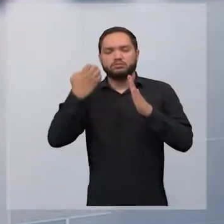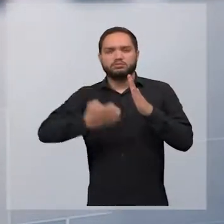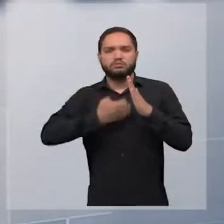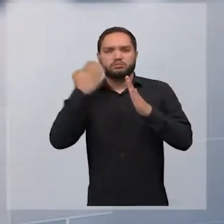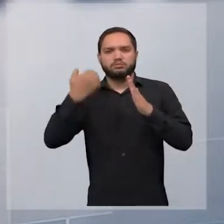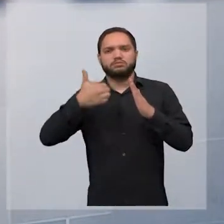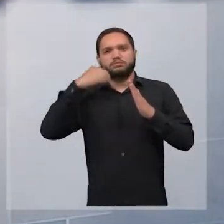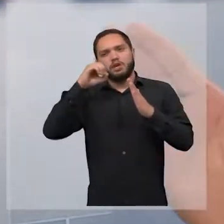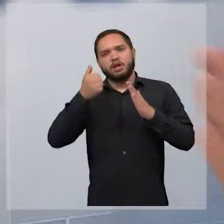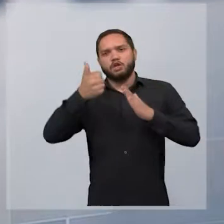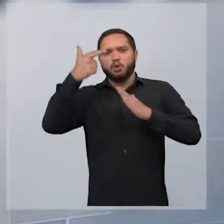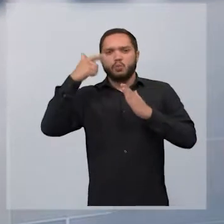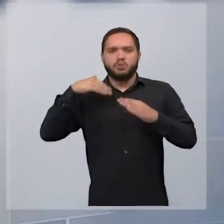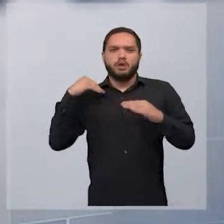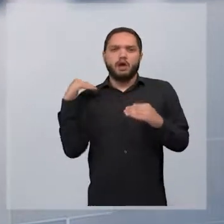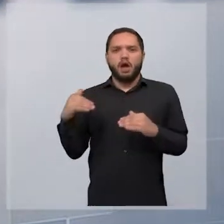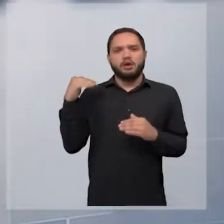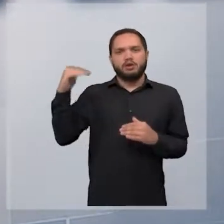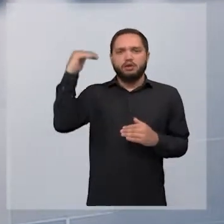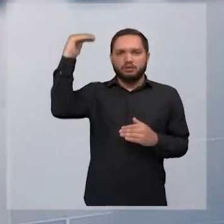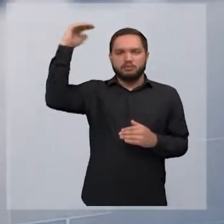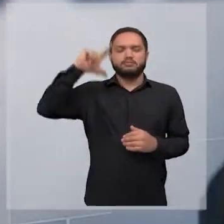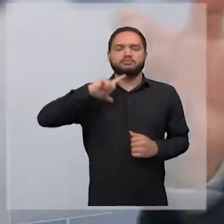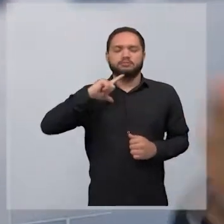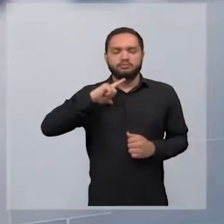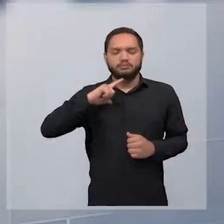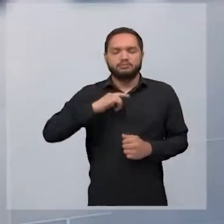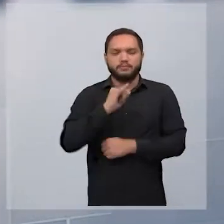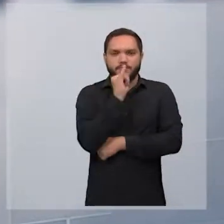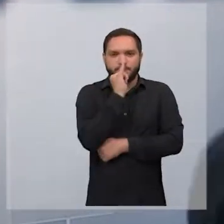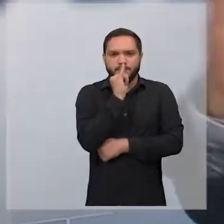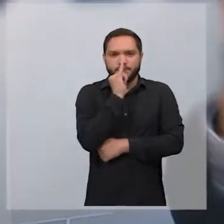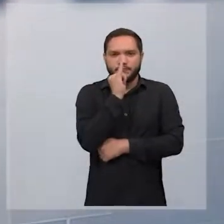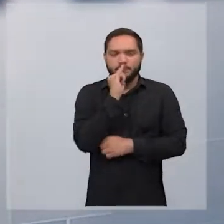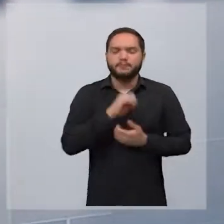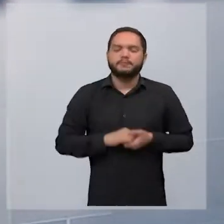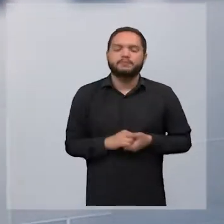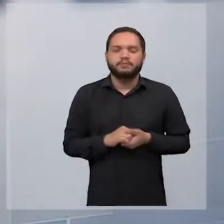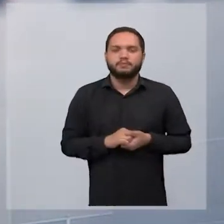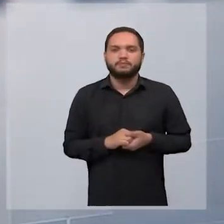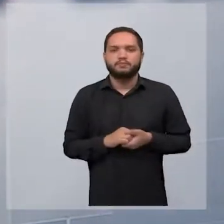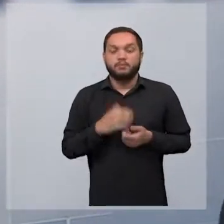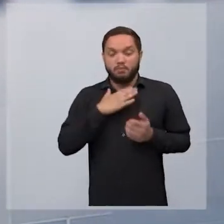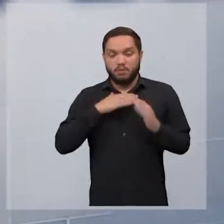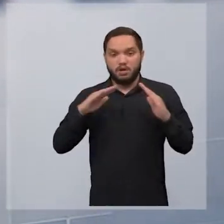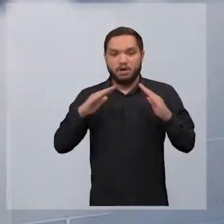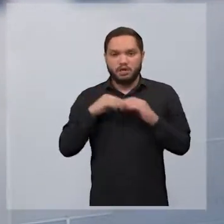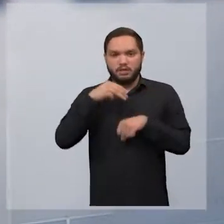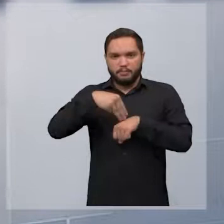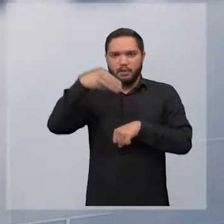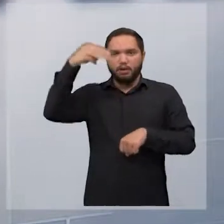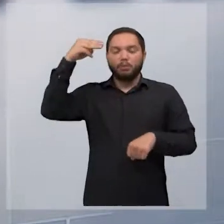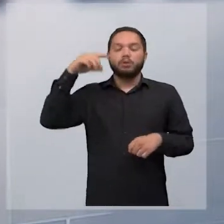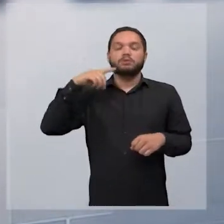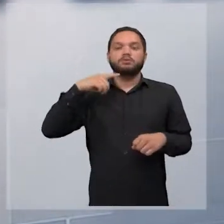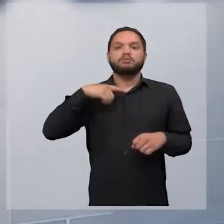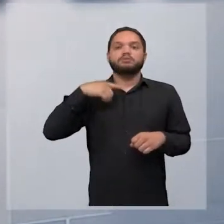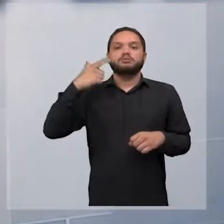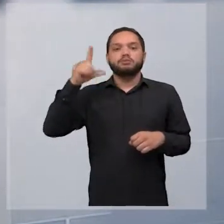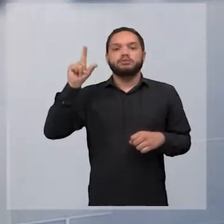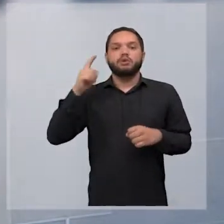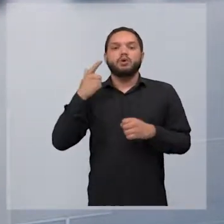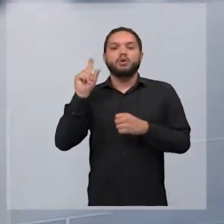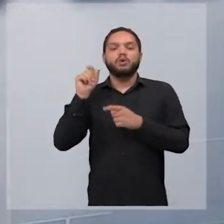andares. Eu, por exemplo, além desta casa na Maraponga, um dia desse a gente estava pagando, né, financiamento. Pode dizer